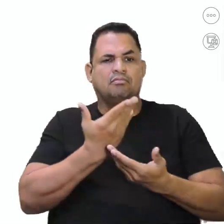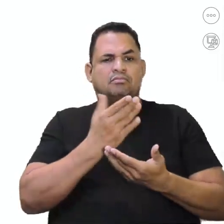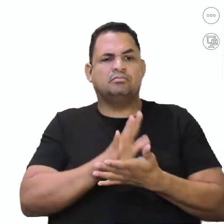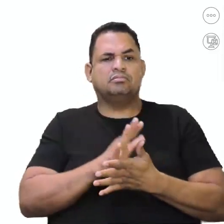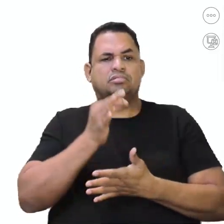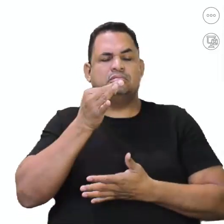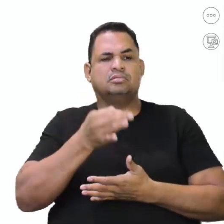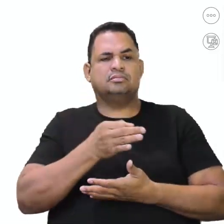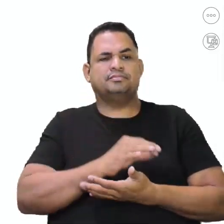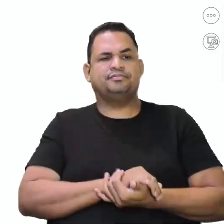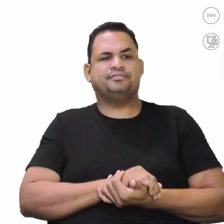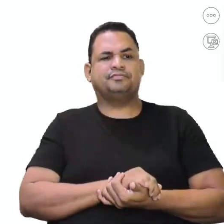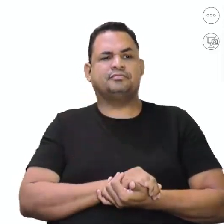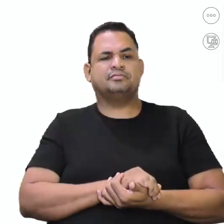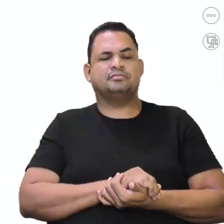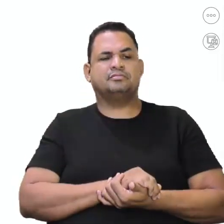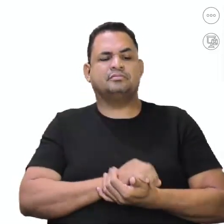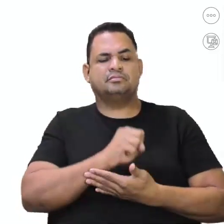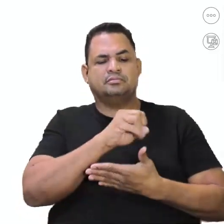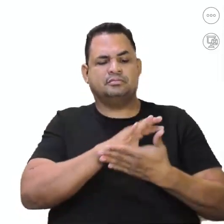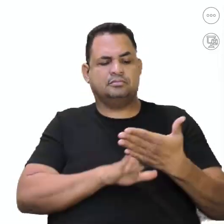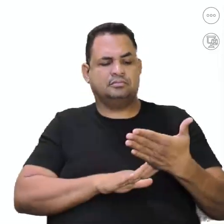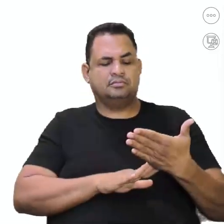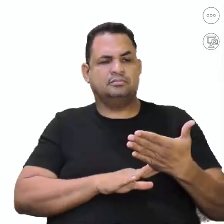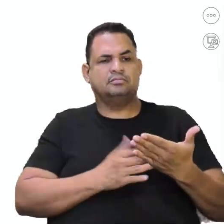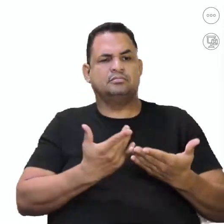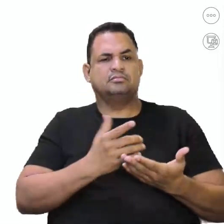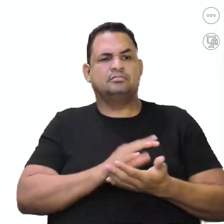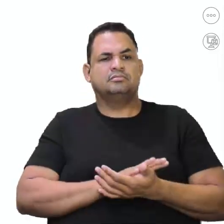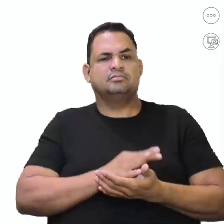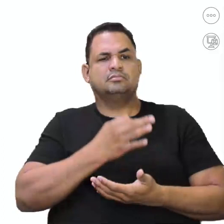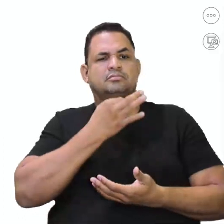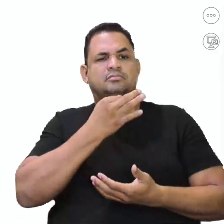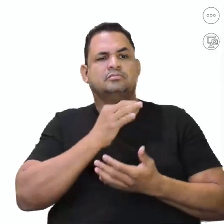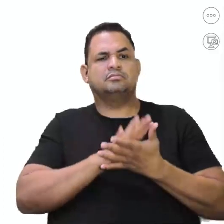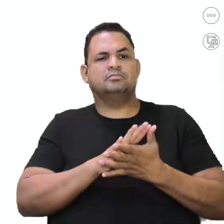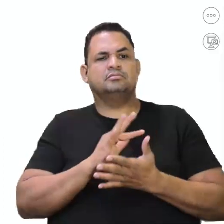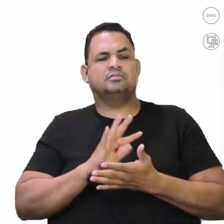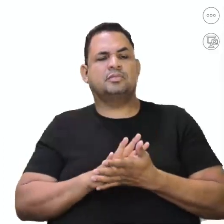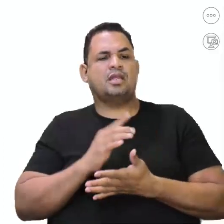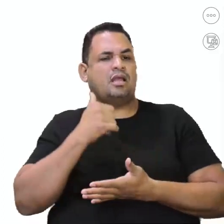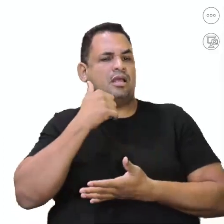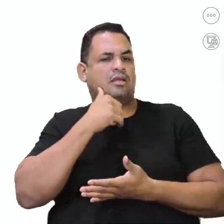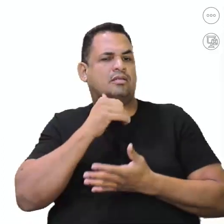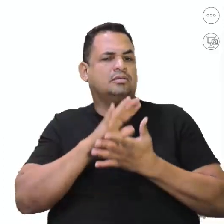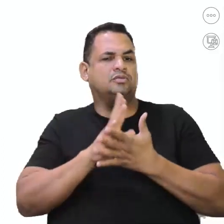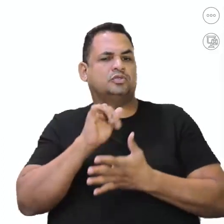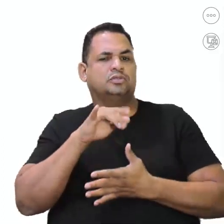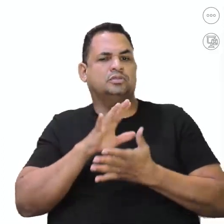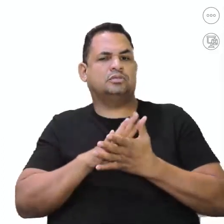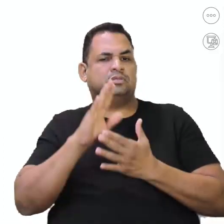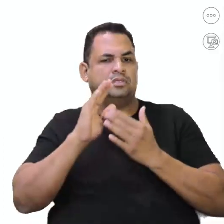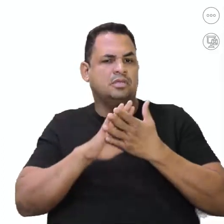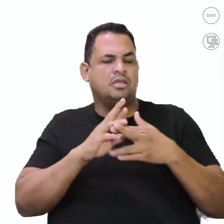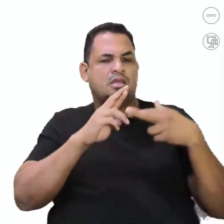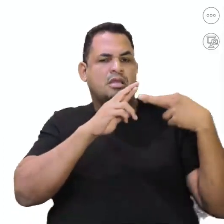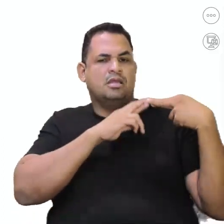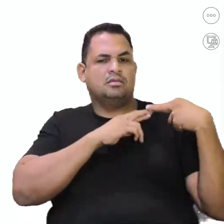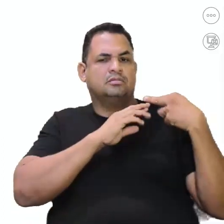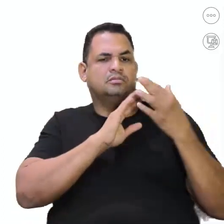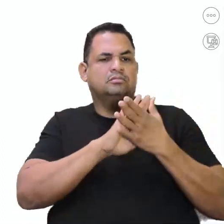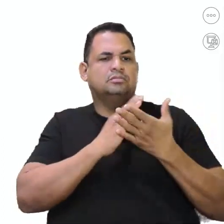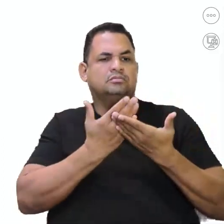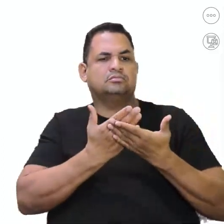alternativa correta. Então vamos primeiro ler as alternativas e depois ver o texto. O discurso feminista de Susanita é responsável pelo efeito de